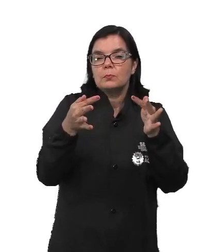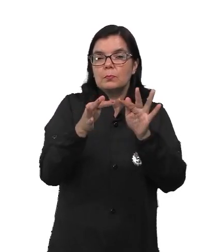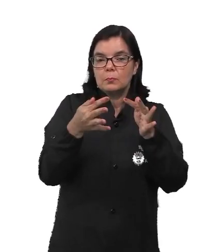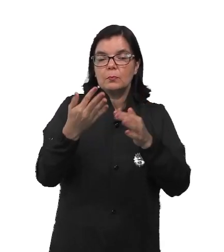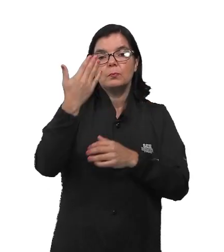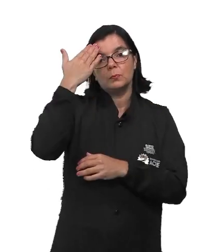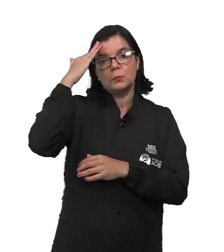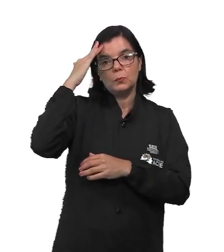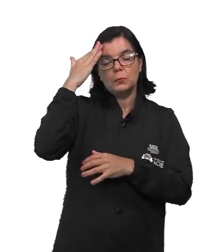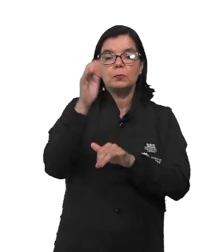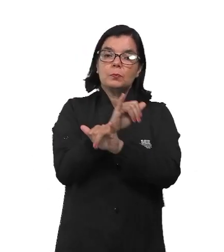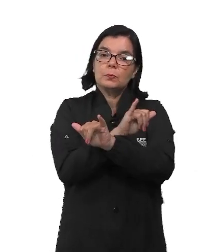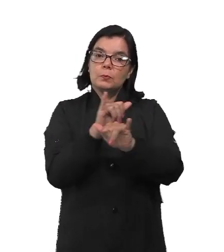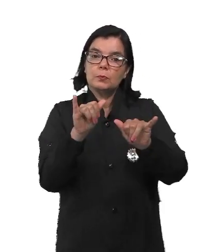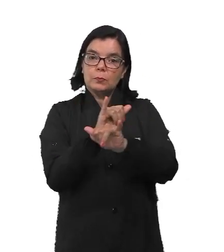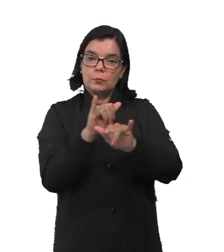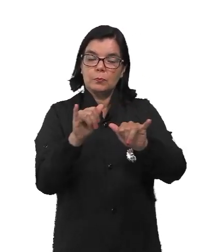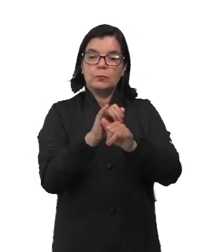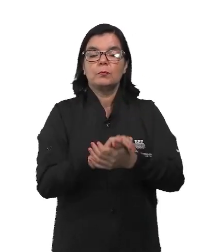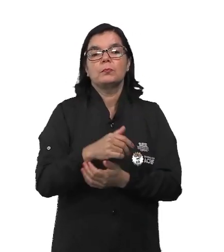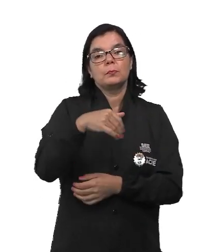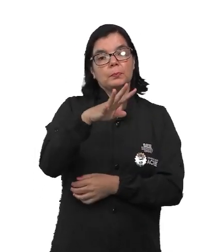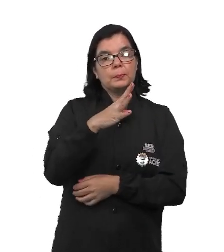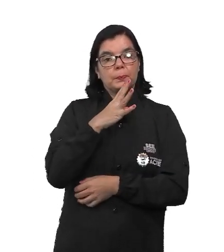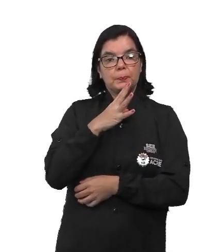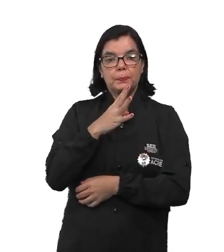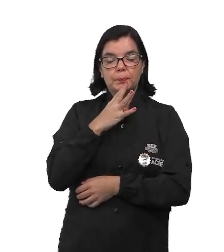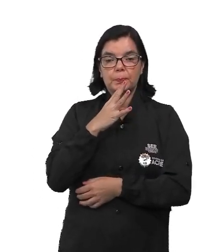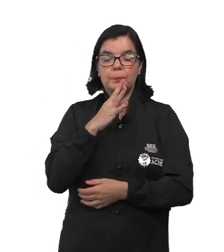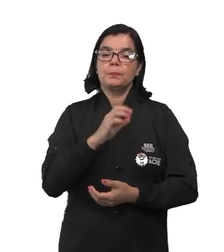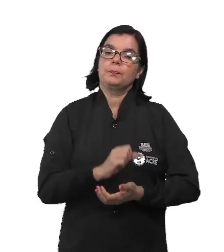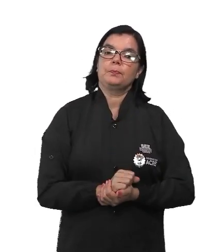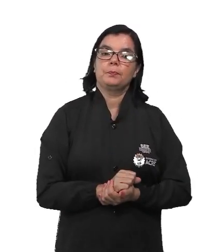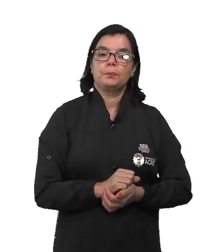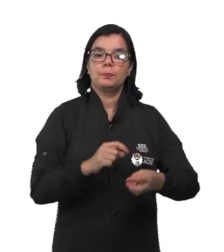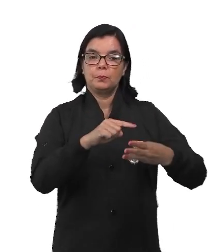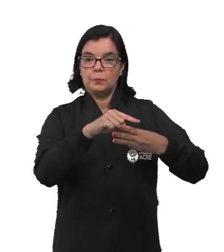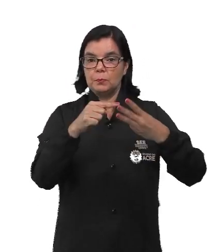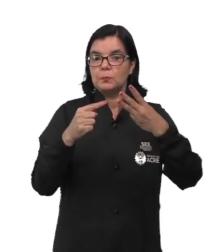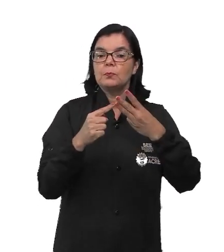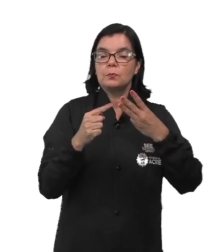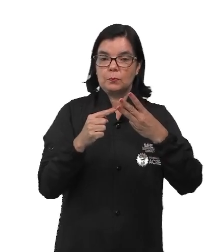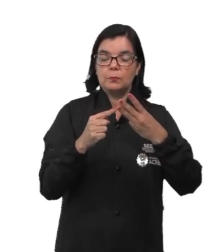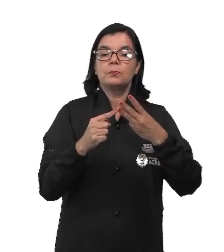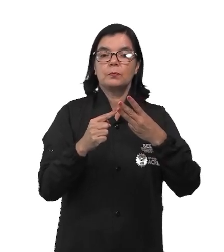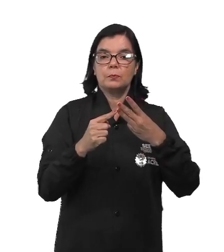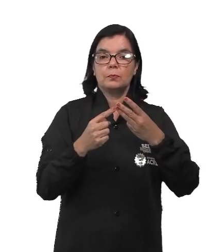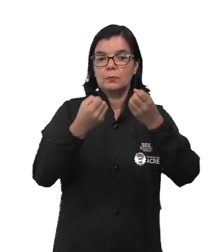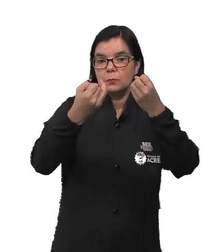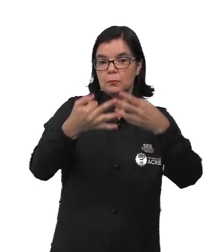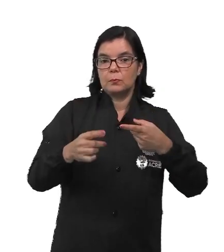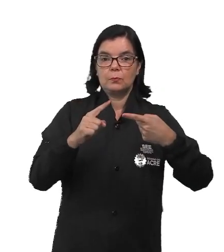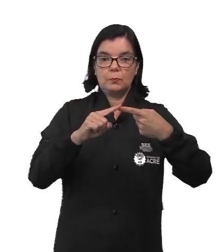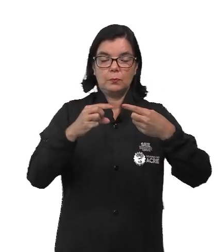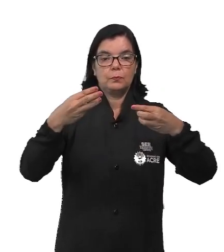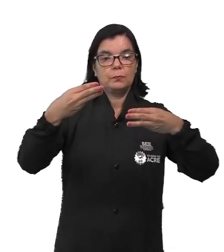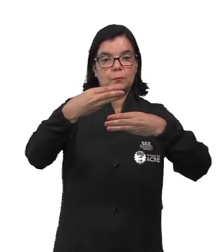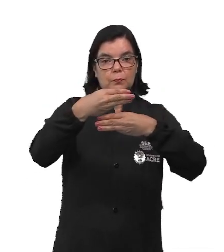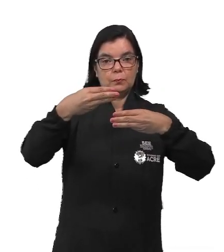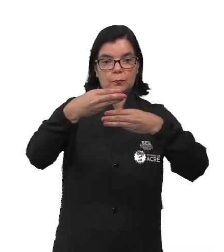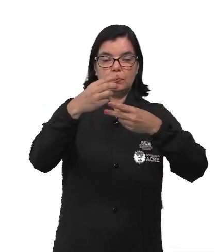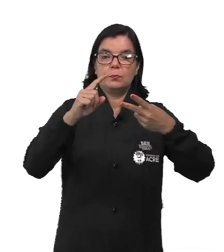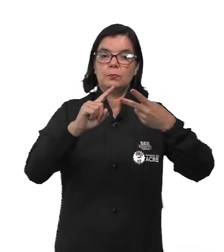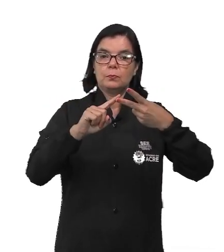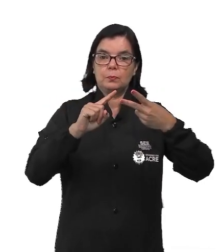compreensível esses dados. As mais conhecidas, que são aquelas que nós iremos falar aqui, a média aritmética,